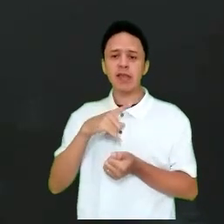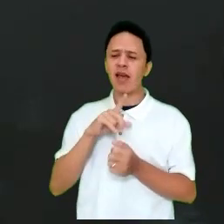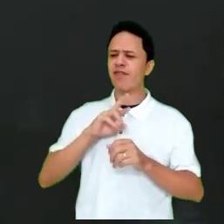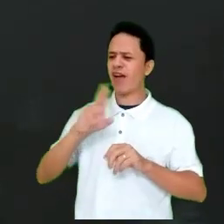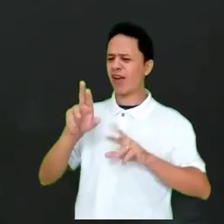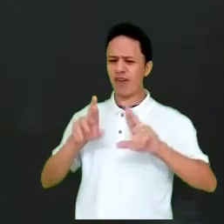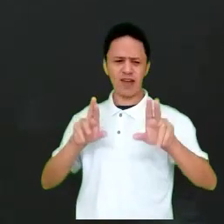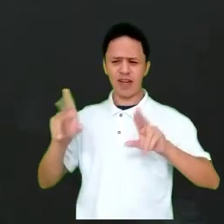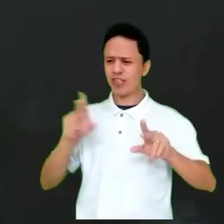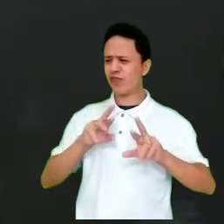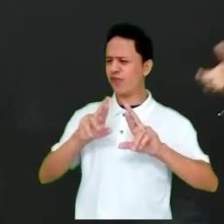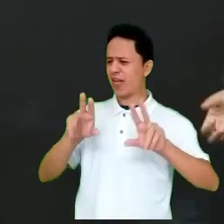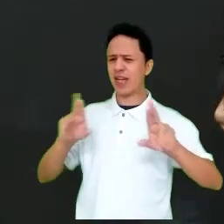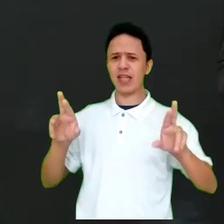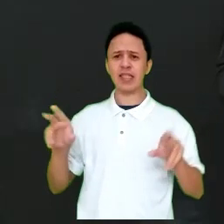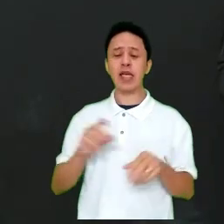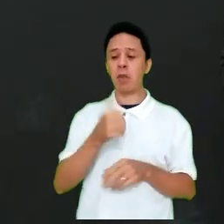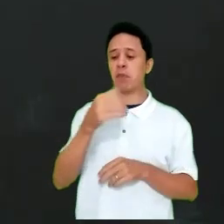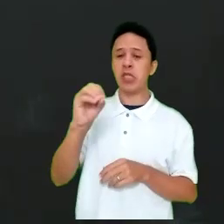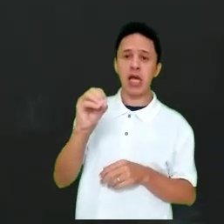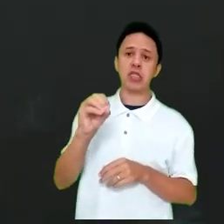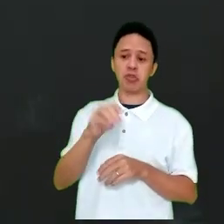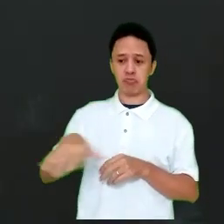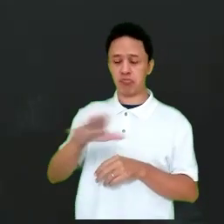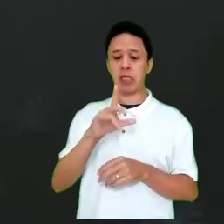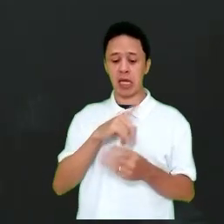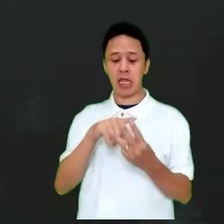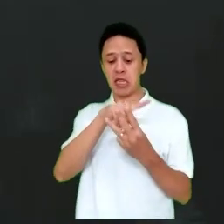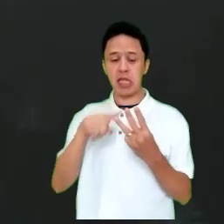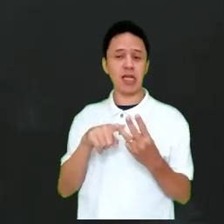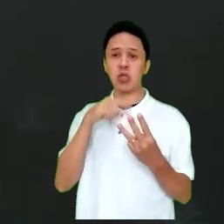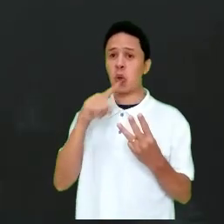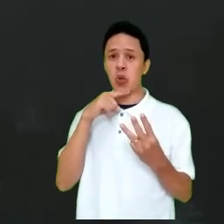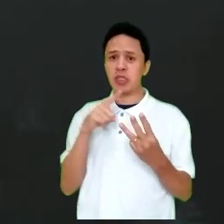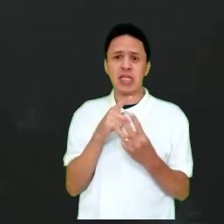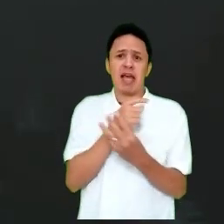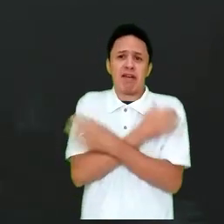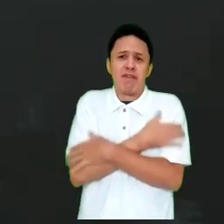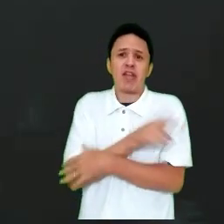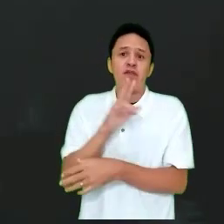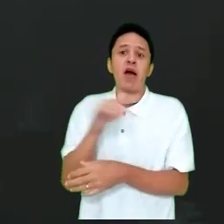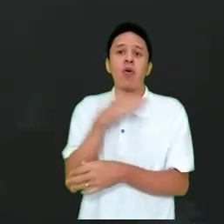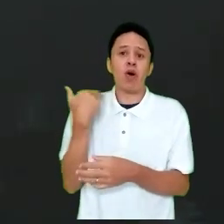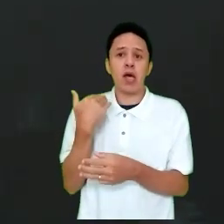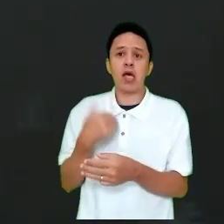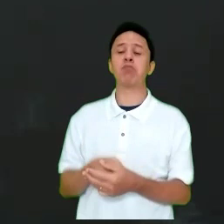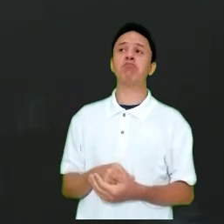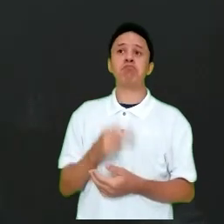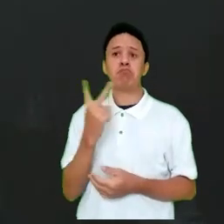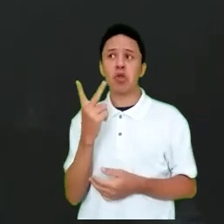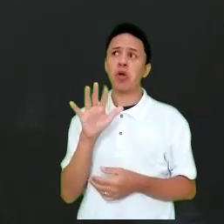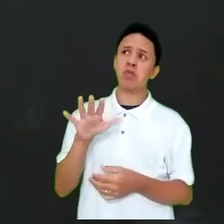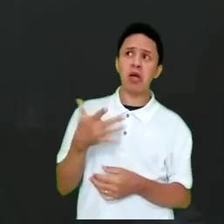tenho variabilidade, se naqueles 10 ali eu tenho 3 que não suportam frio e vão morrer,